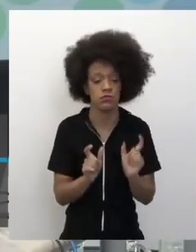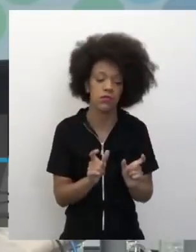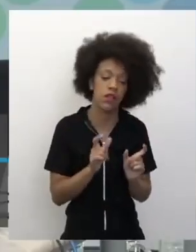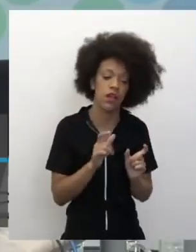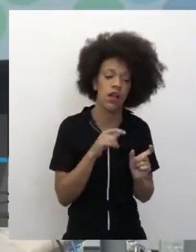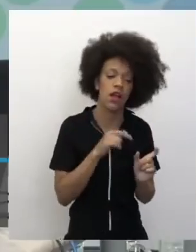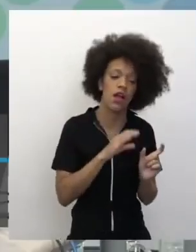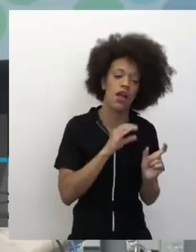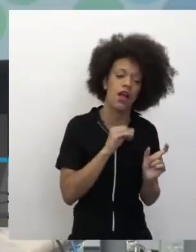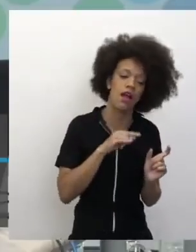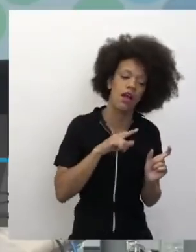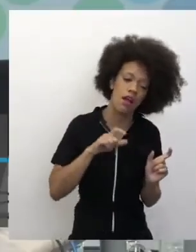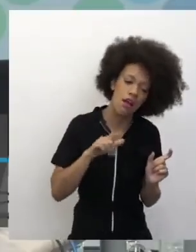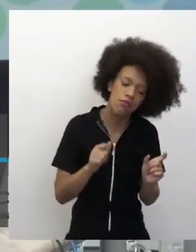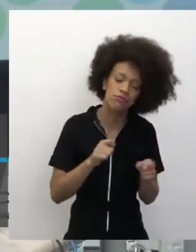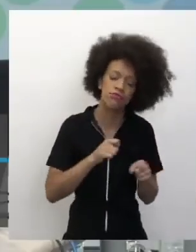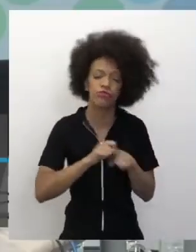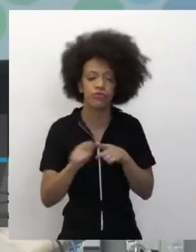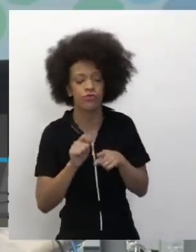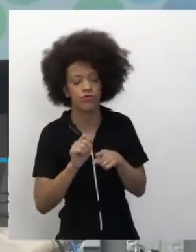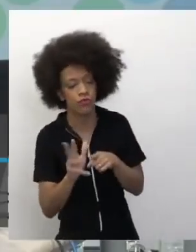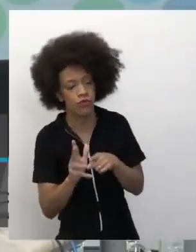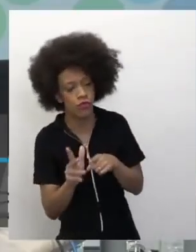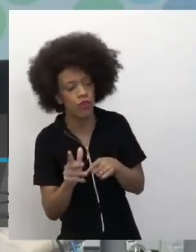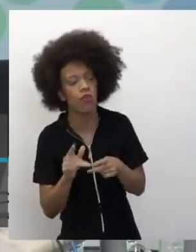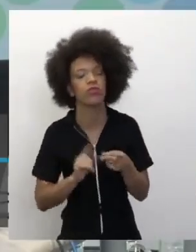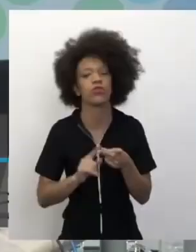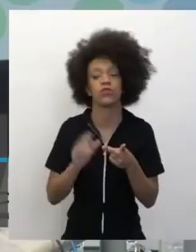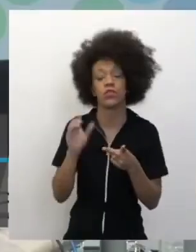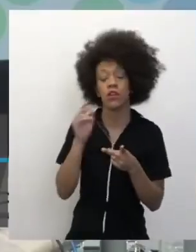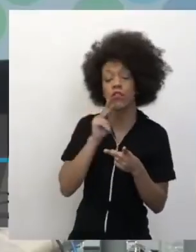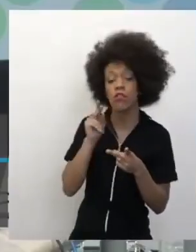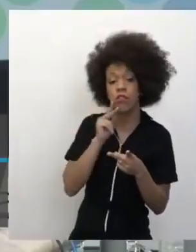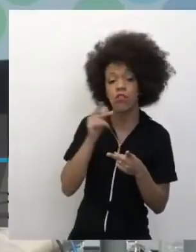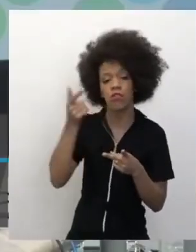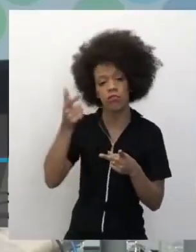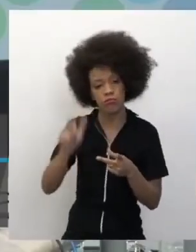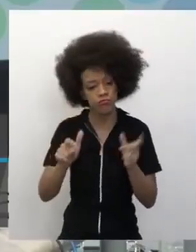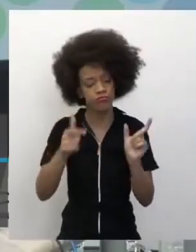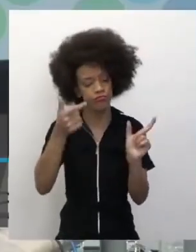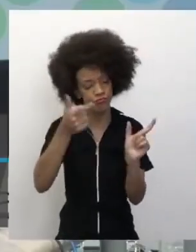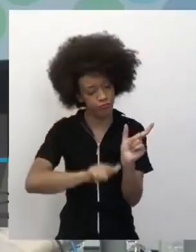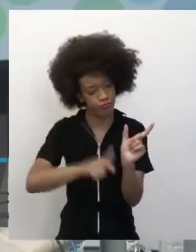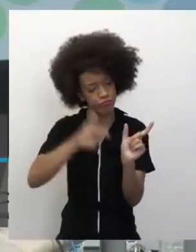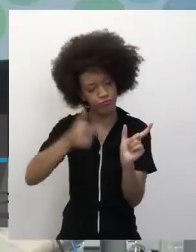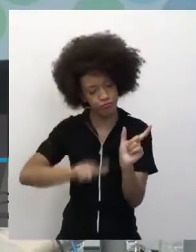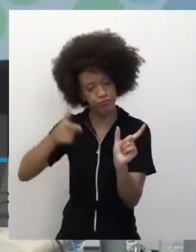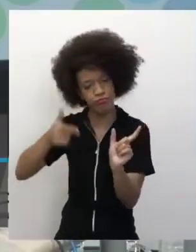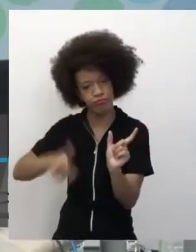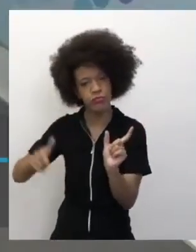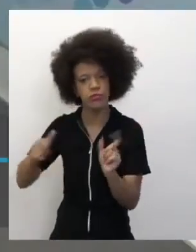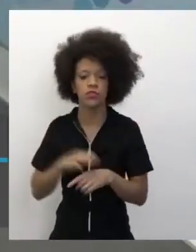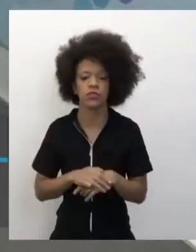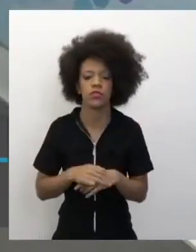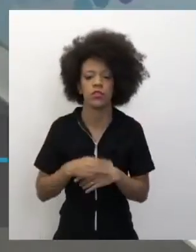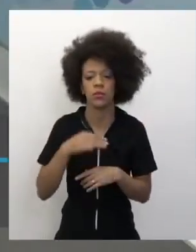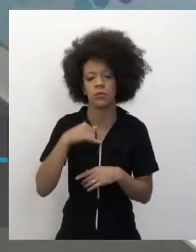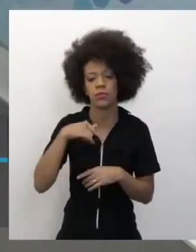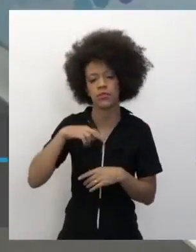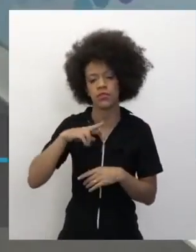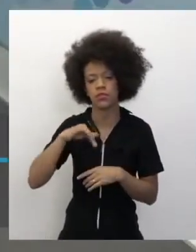palavra caixa de fósforos ou fósforos e cigarro, ela é repetida várias vezes. Mictório, você sabe que é um